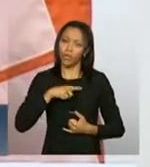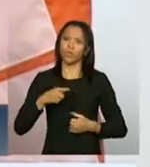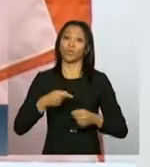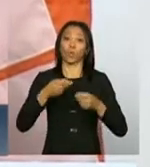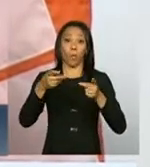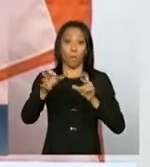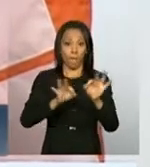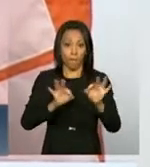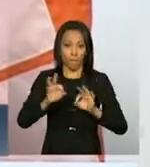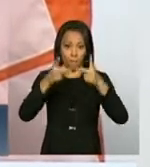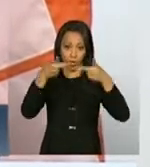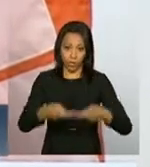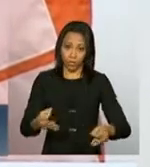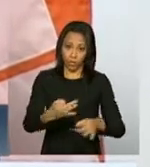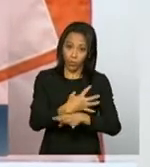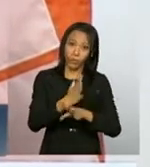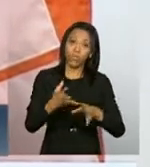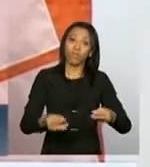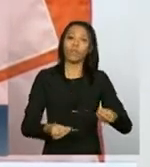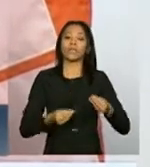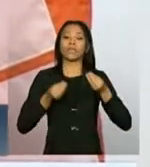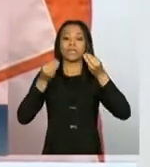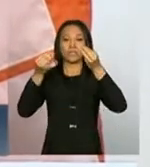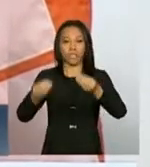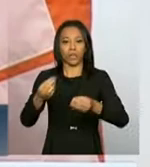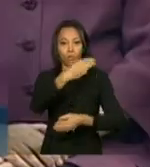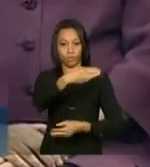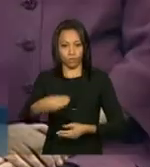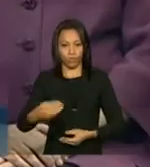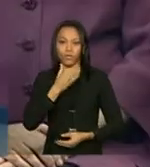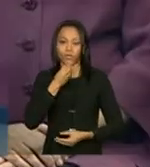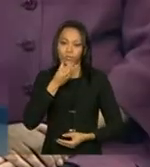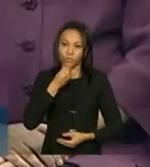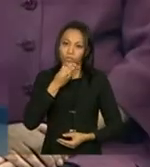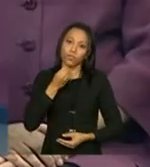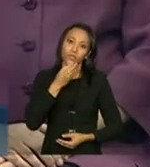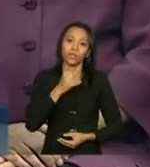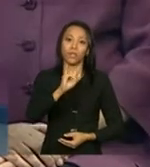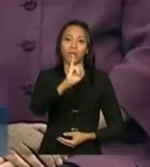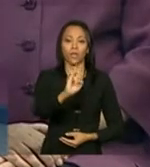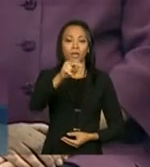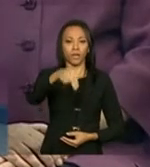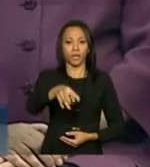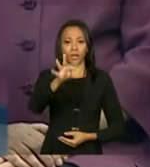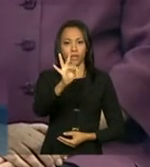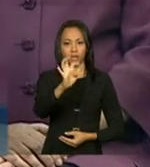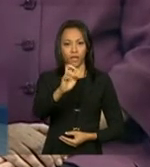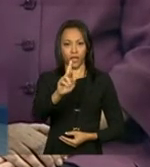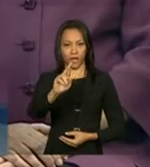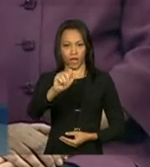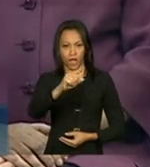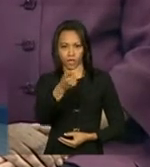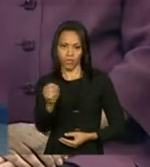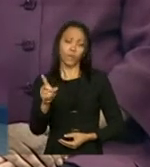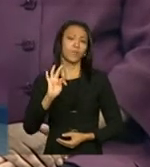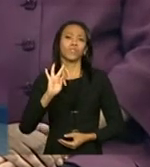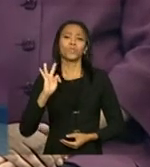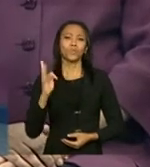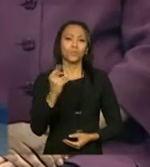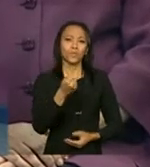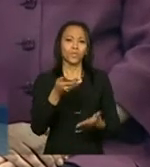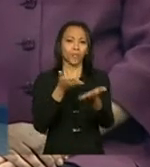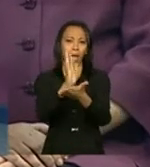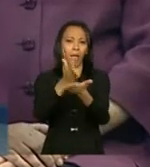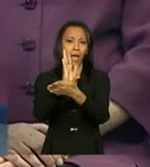pronto, que já foi entregue ao ministro da Integração, que ele está de capa a capa aprovado por todas as questões